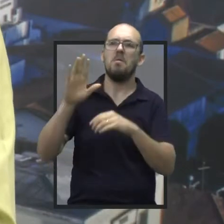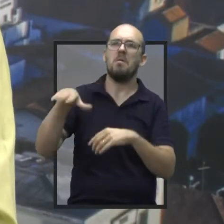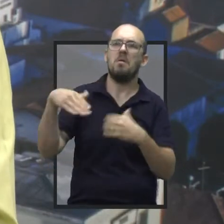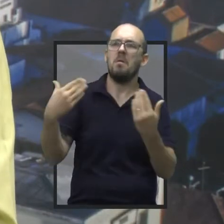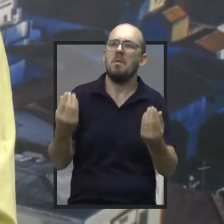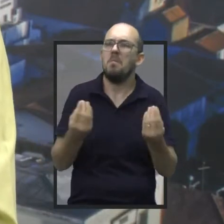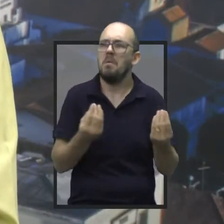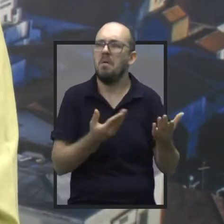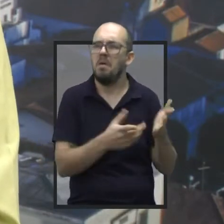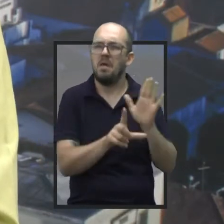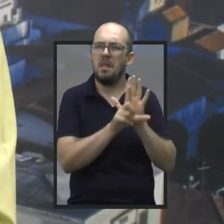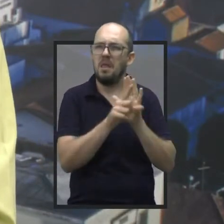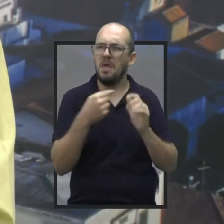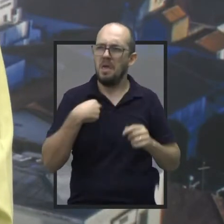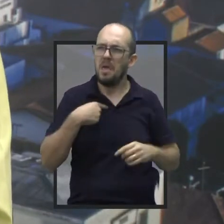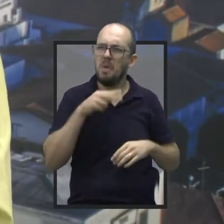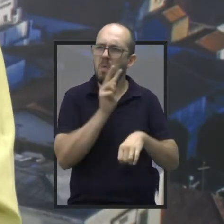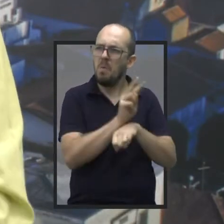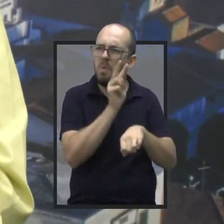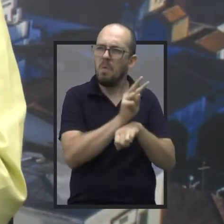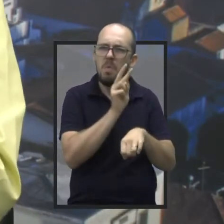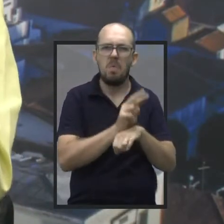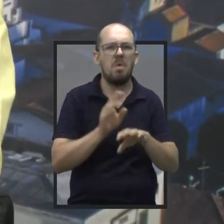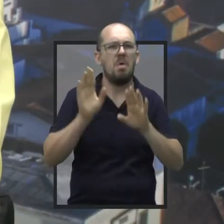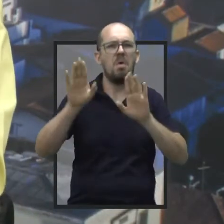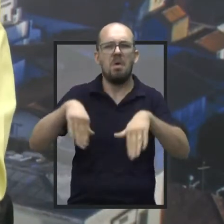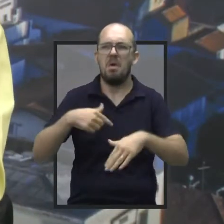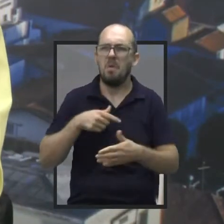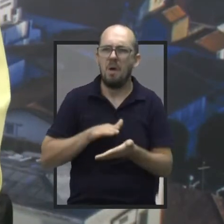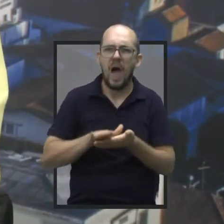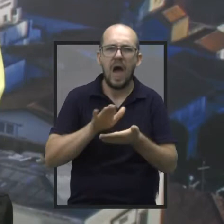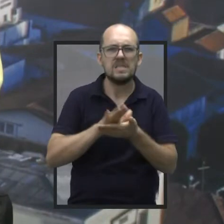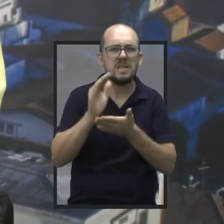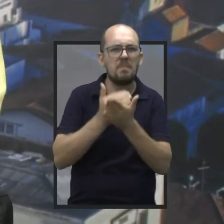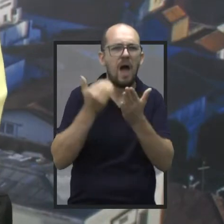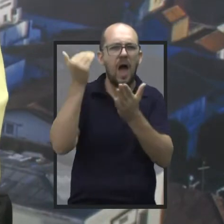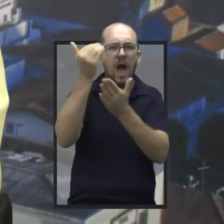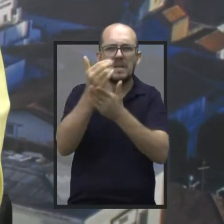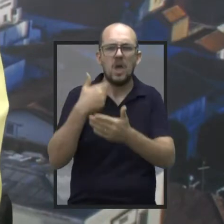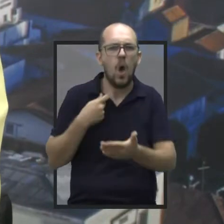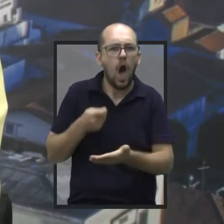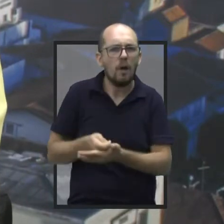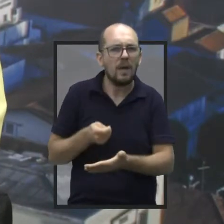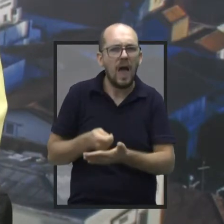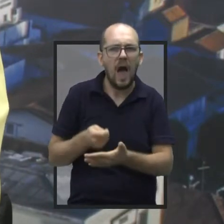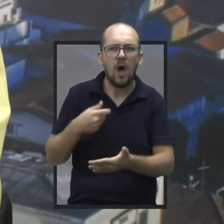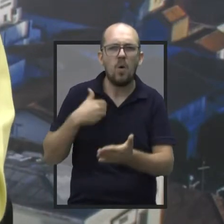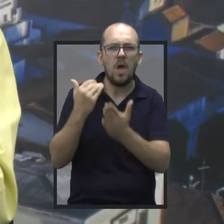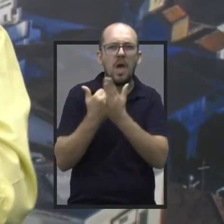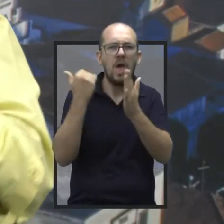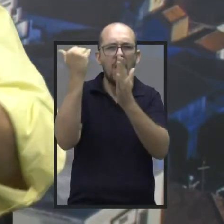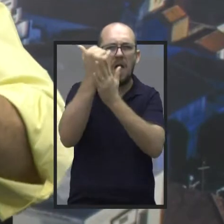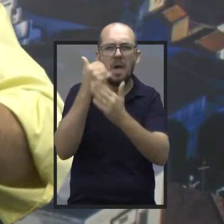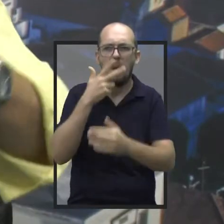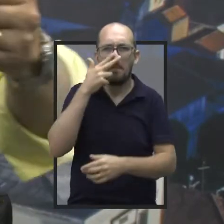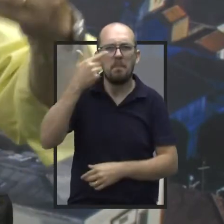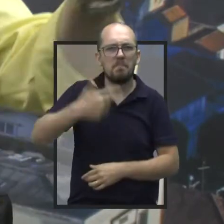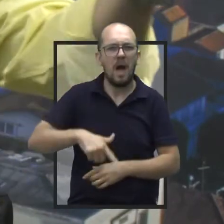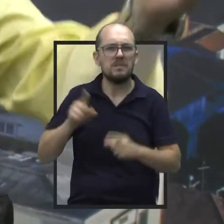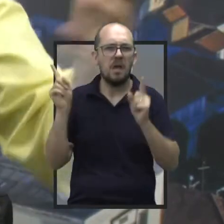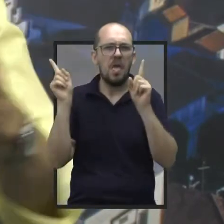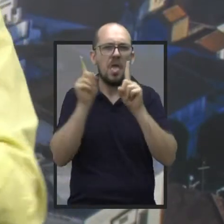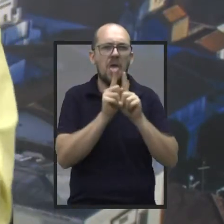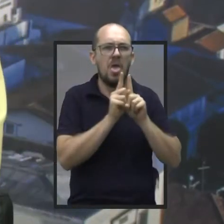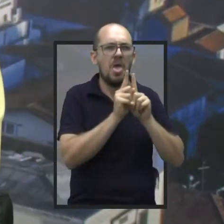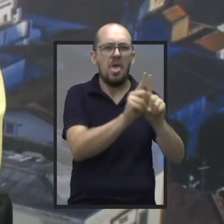que não gostaram do projeto, achando que isso ia gerar custo, que eles seriam obrigados a acompanhar